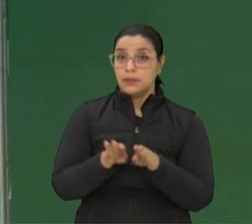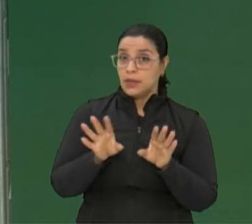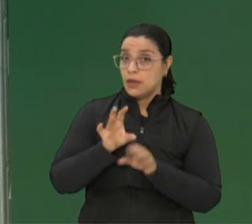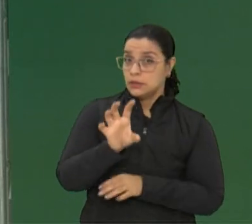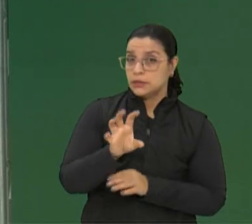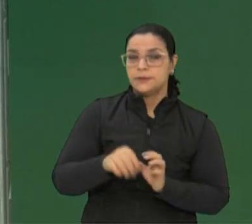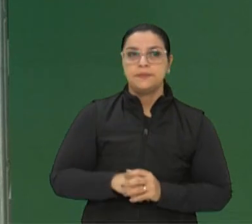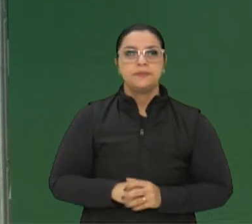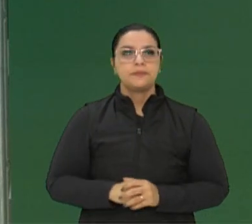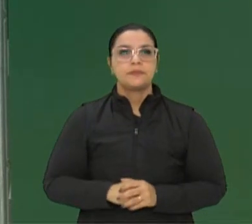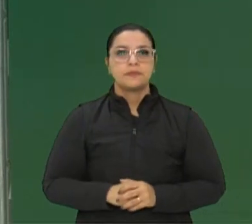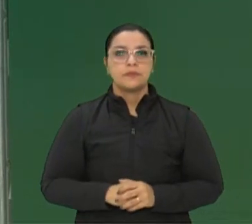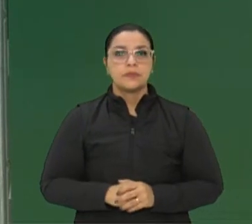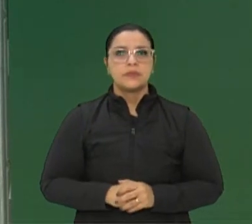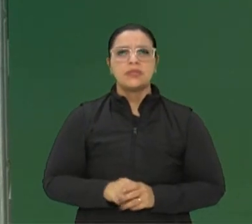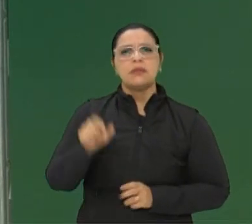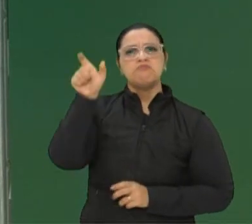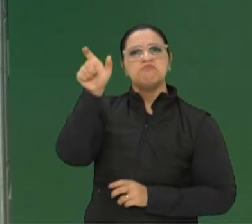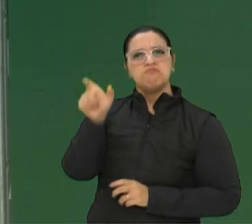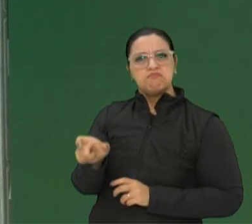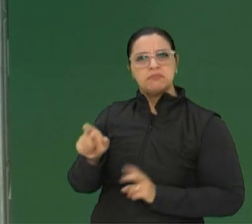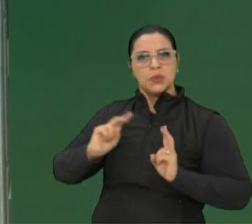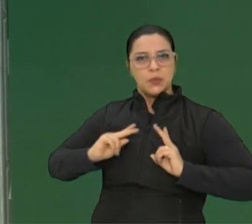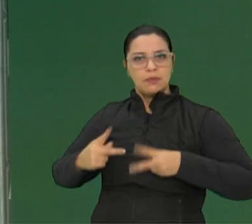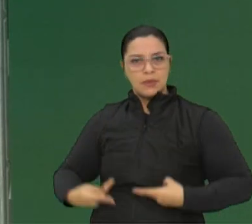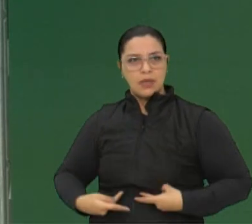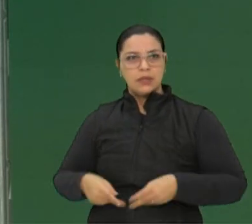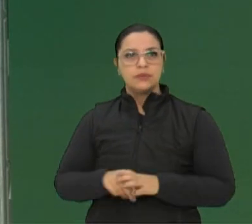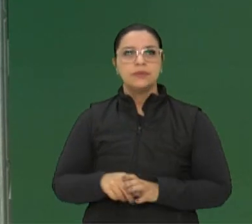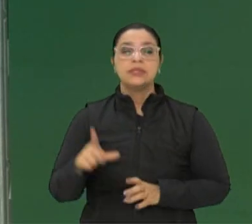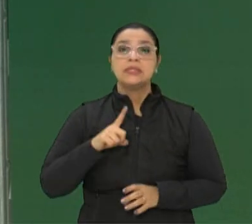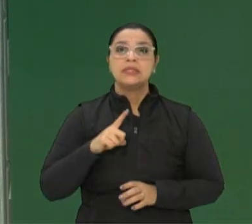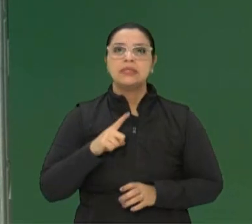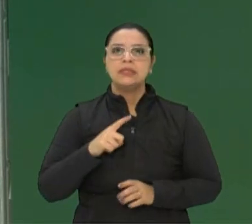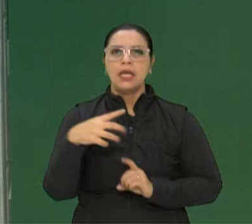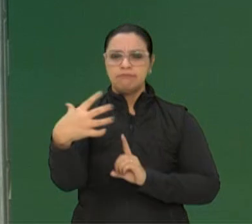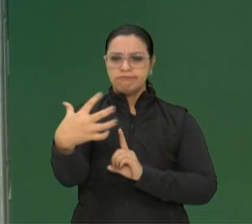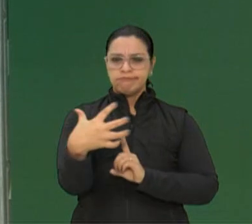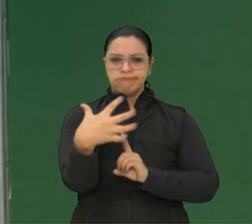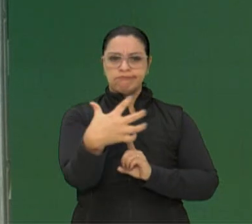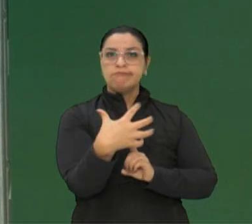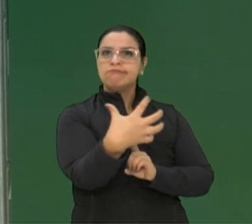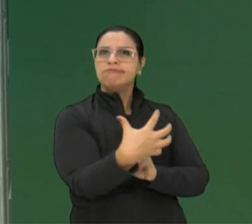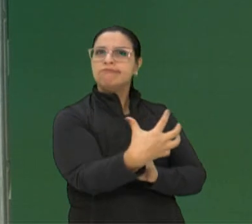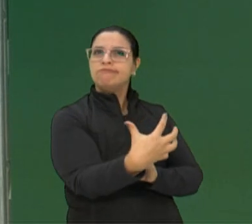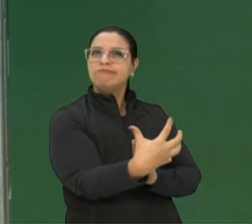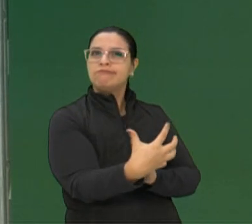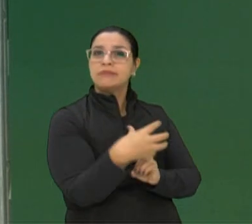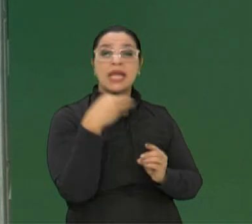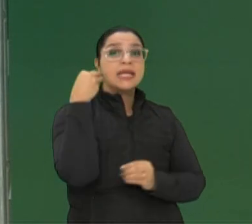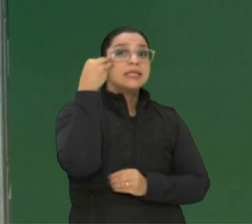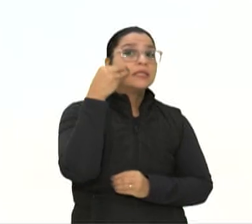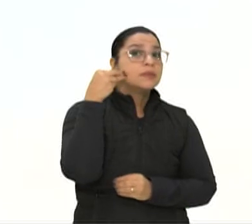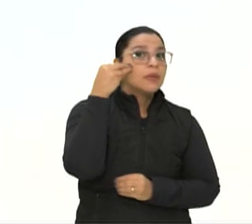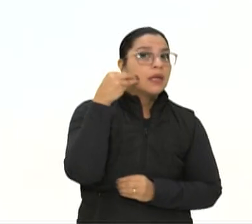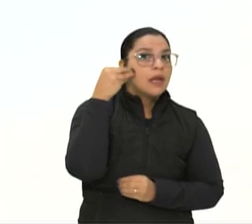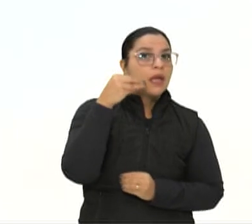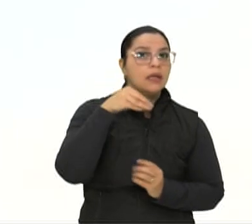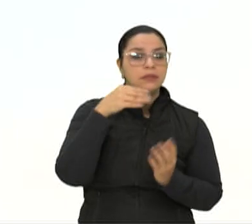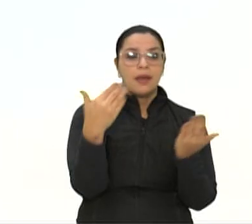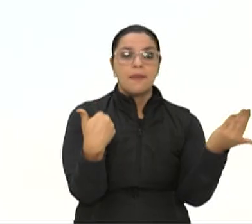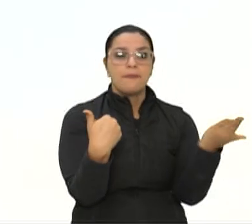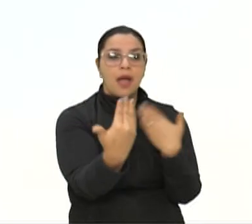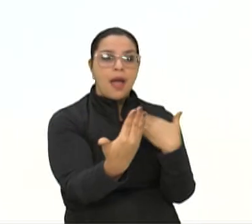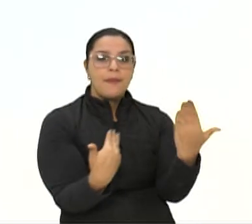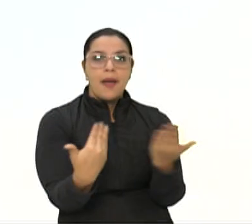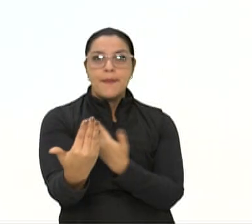assim, ó. Temos ali o ser humaninho, né? E o ser humaninho recebe impressões do mundo, tem experiências com o mundo. A